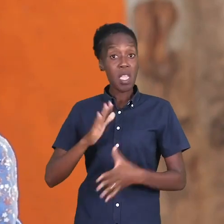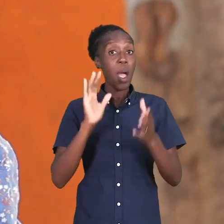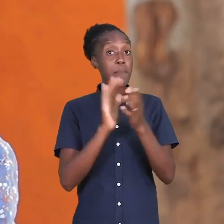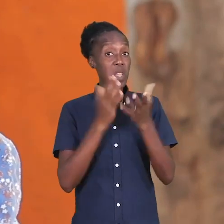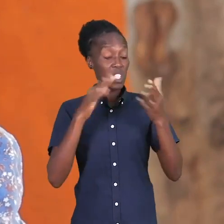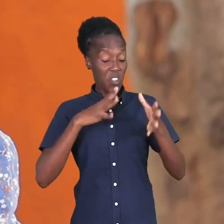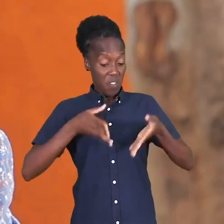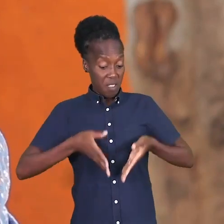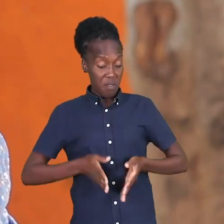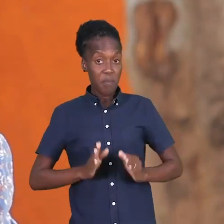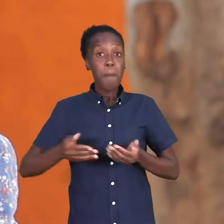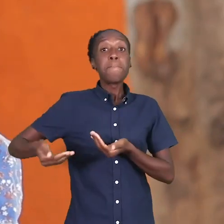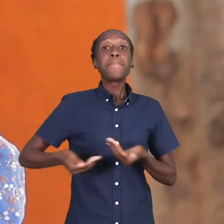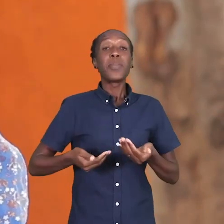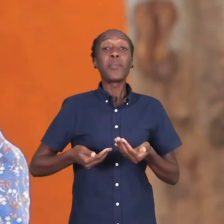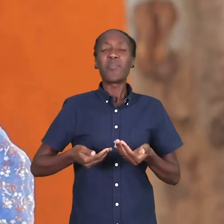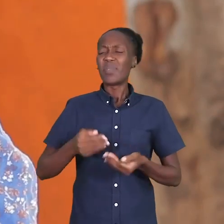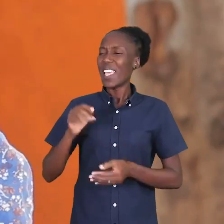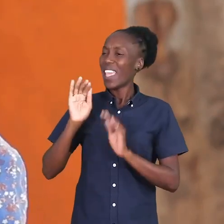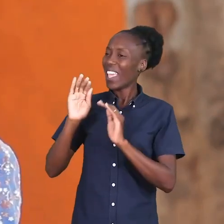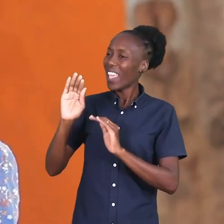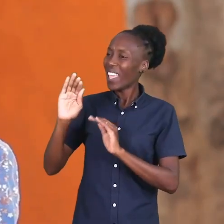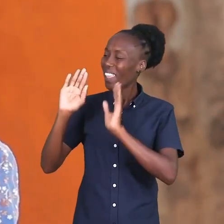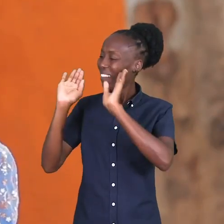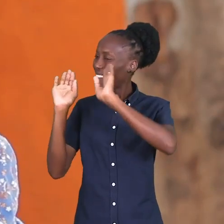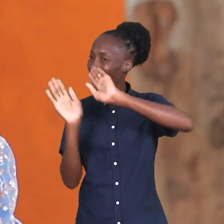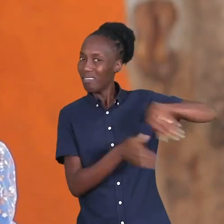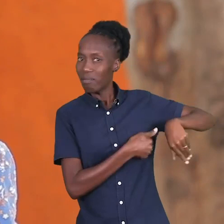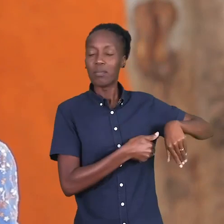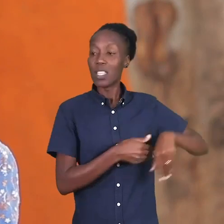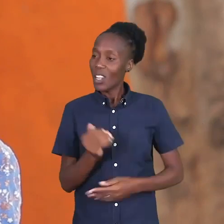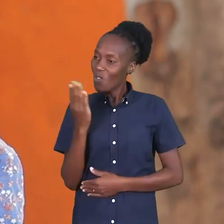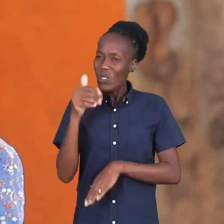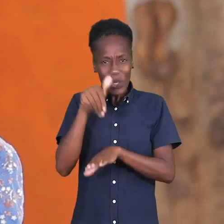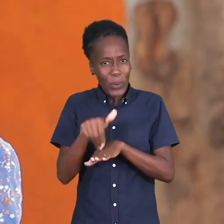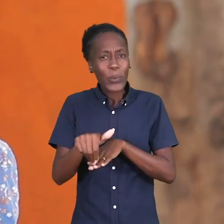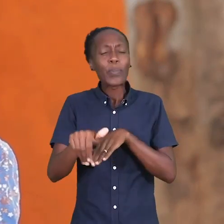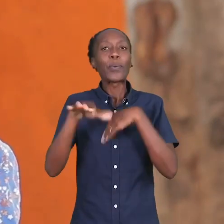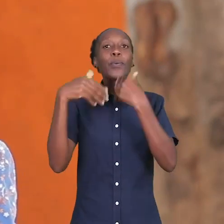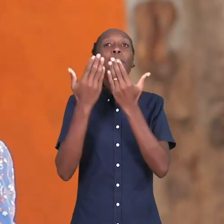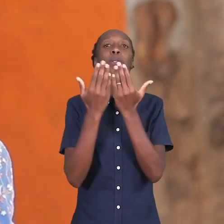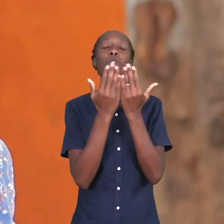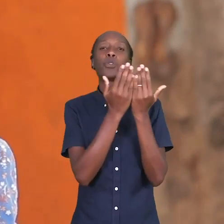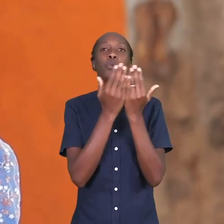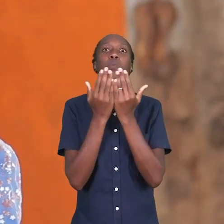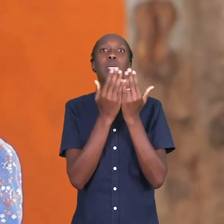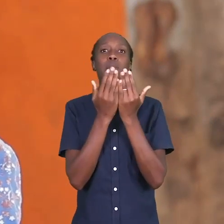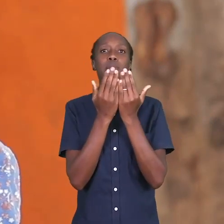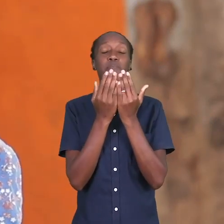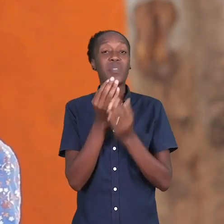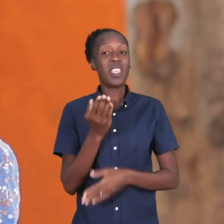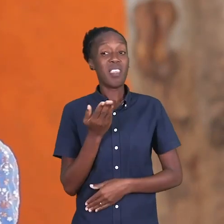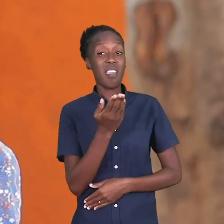vezes diz, e minhas amigas já têm bebê, já estão no lar. Deixa lá que ela já ia. Foi o tempo delas, você vai